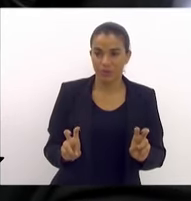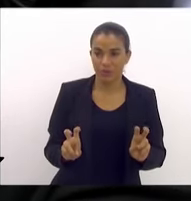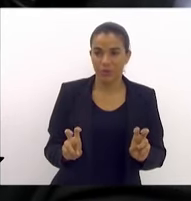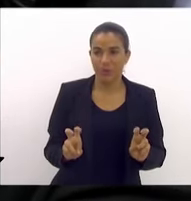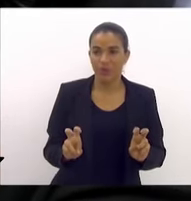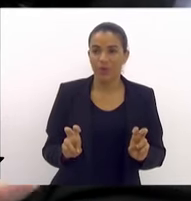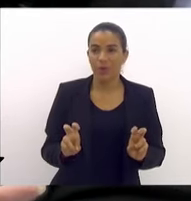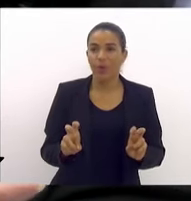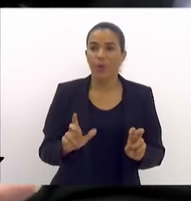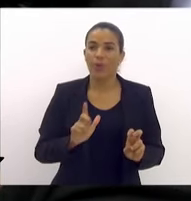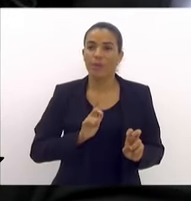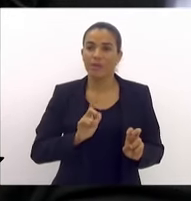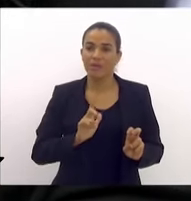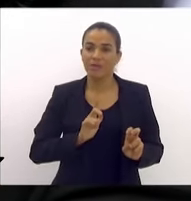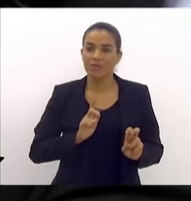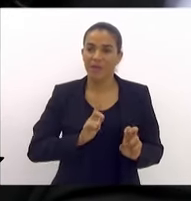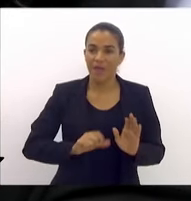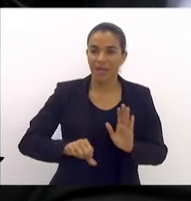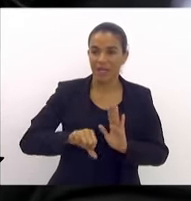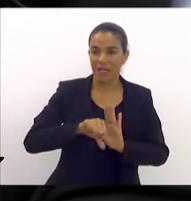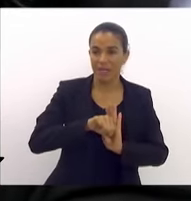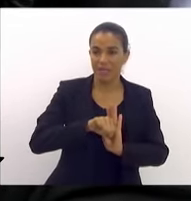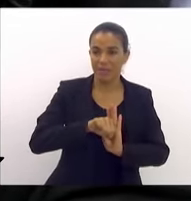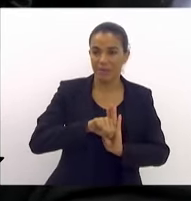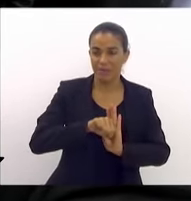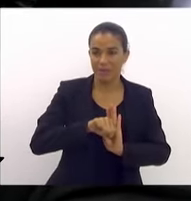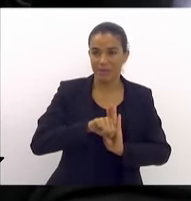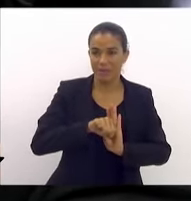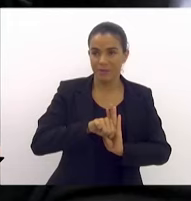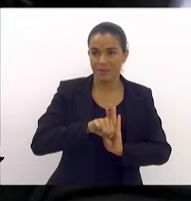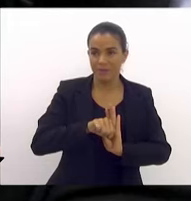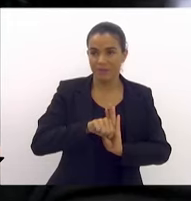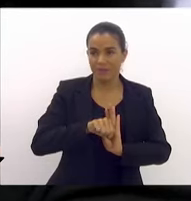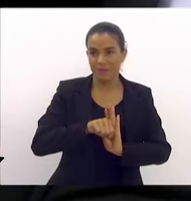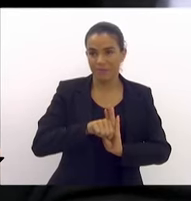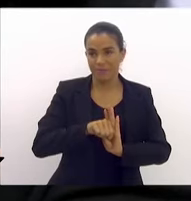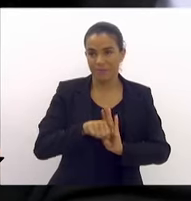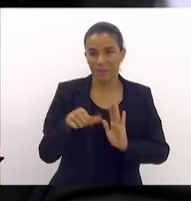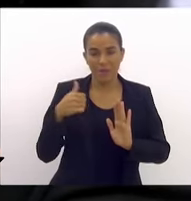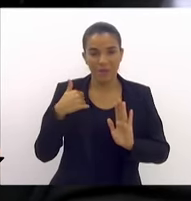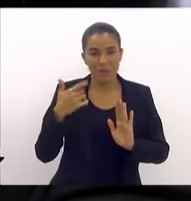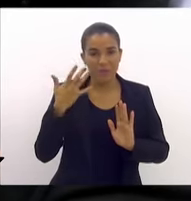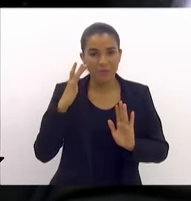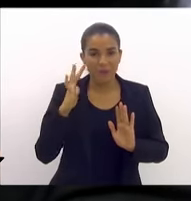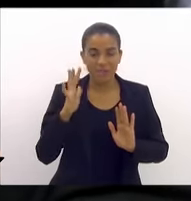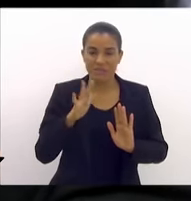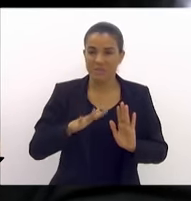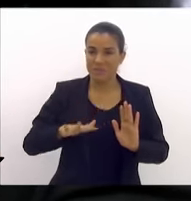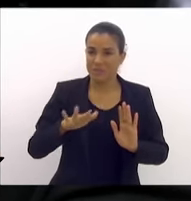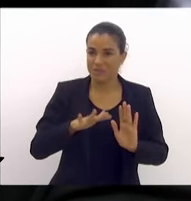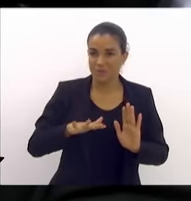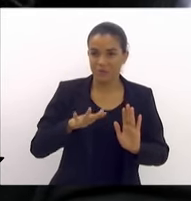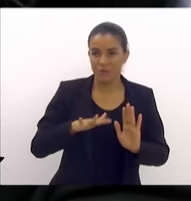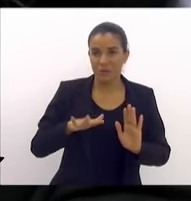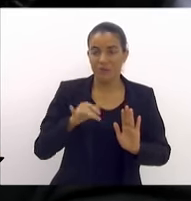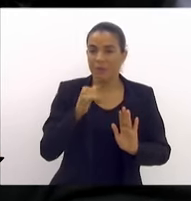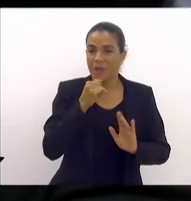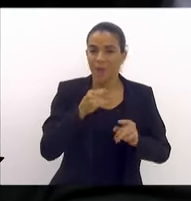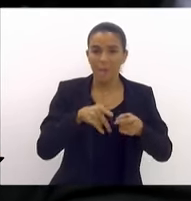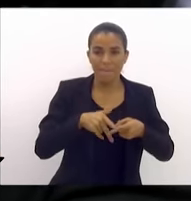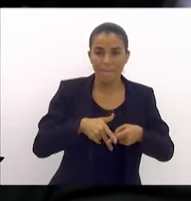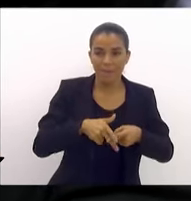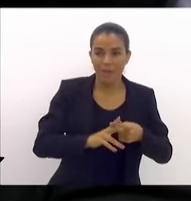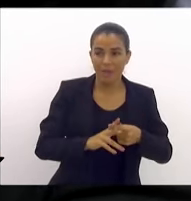houver ilícito penal. Essa questão, não sei se foi abordada, né? Eu acho que, dizer, a